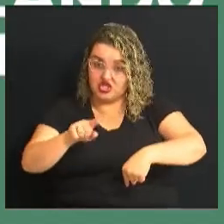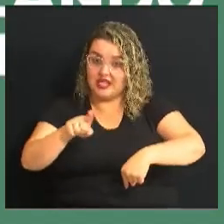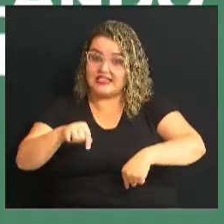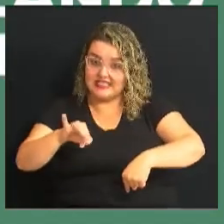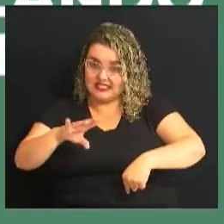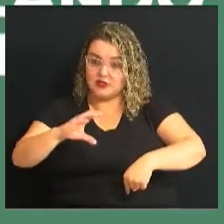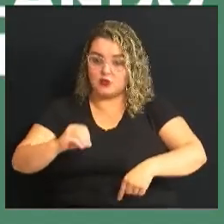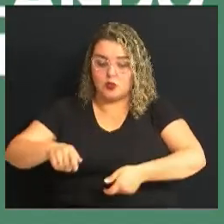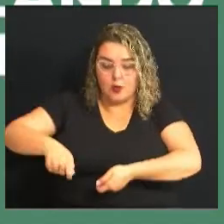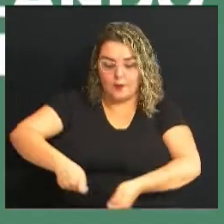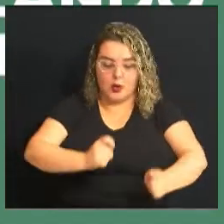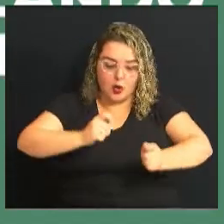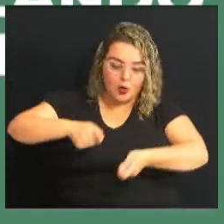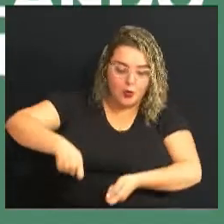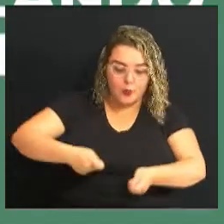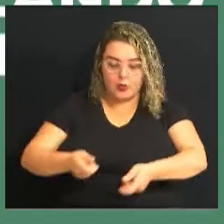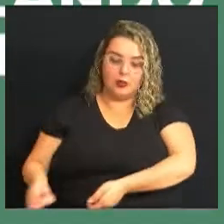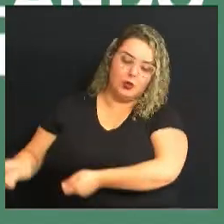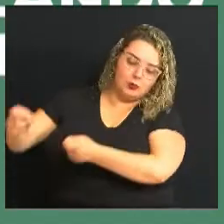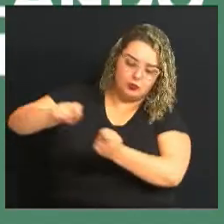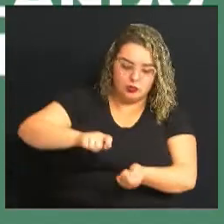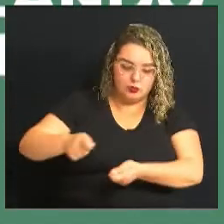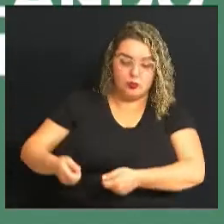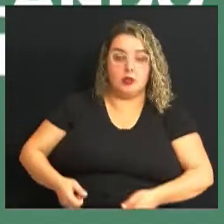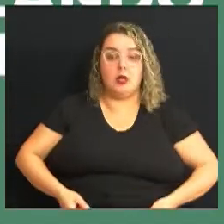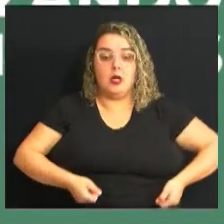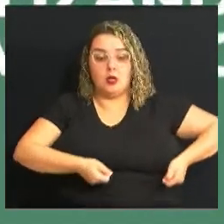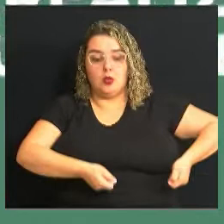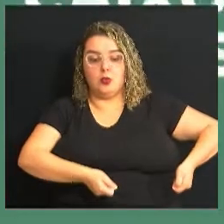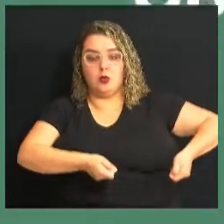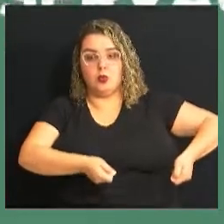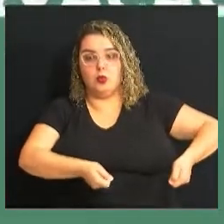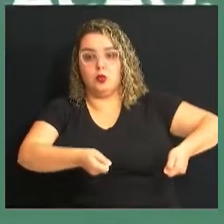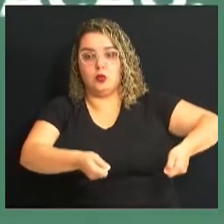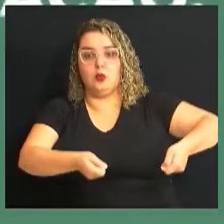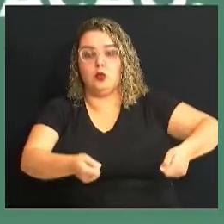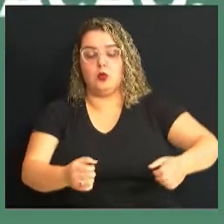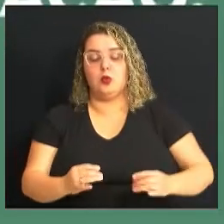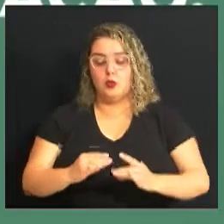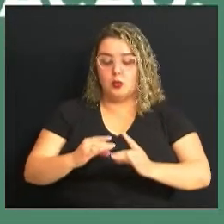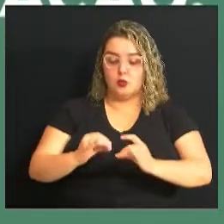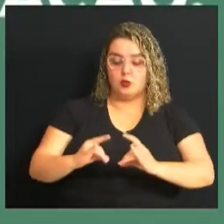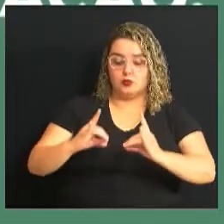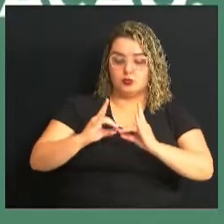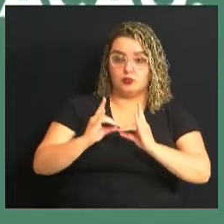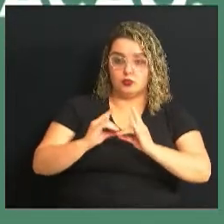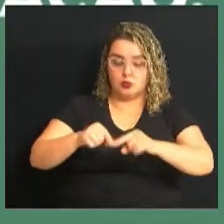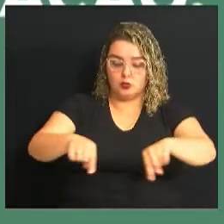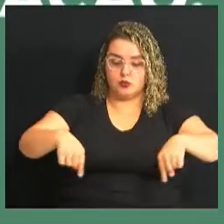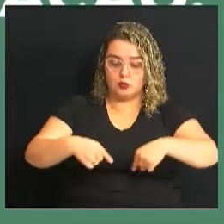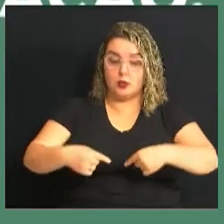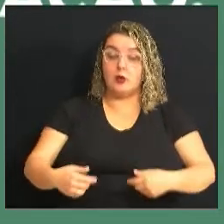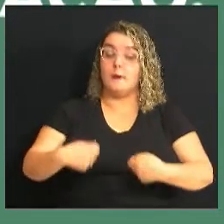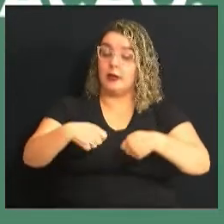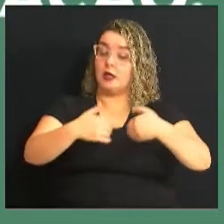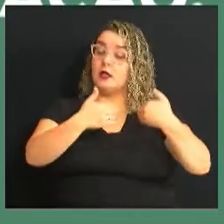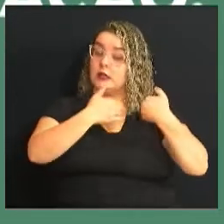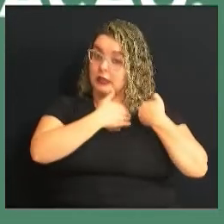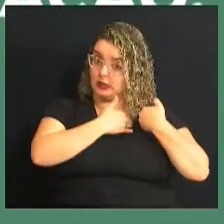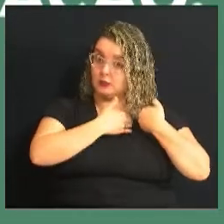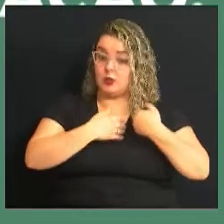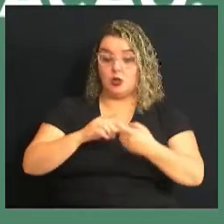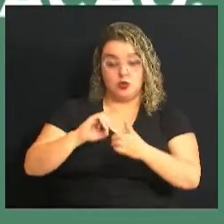cobrindo sepulturas, carregando caixões e realizando sepultamentos. É preciso ter responsabilidade, dinamismo